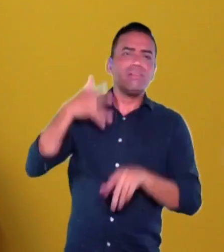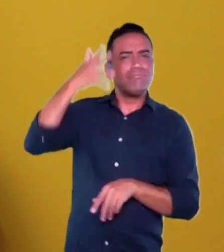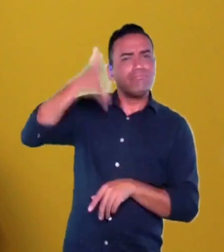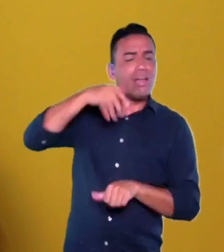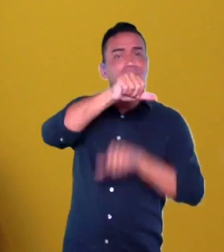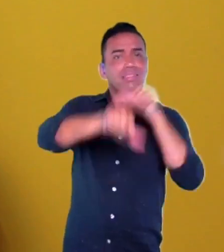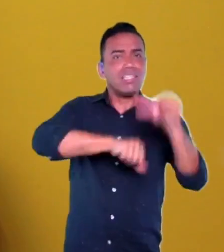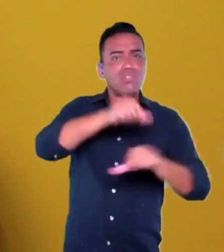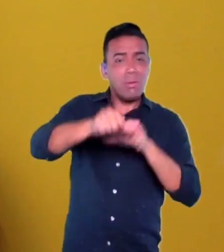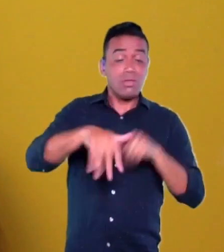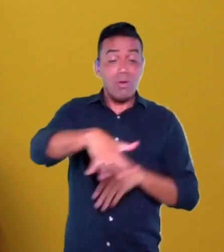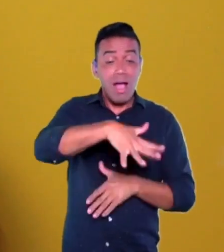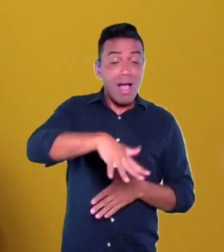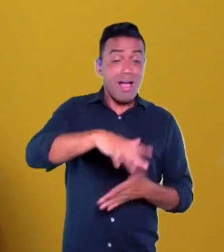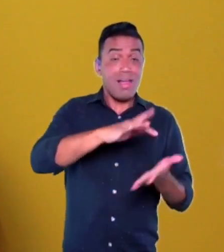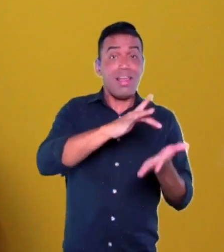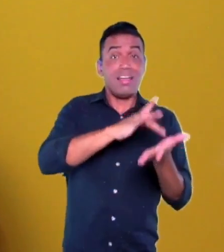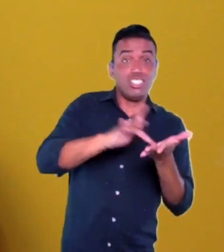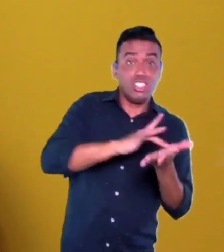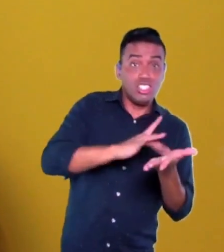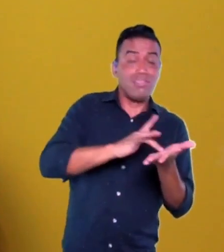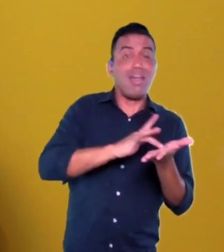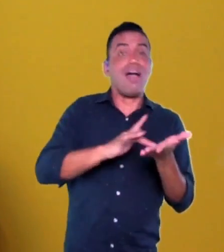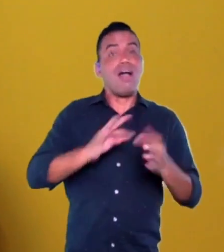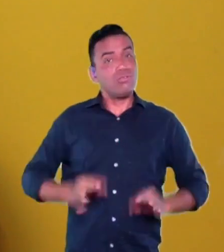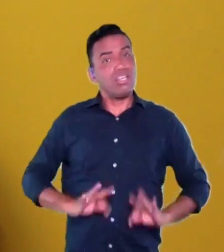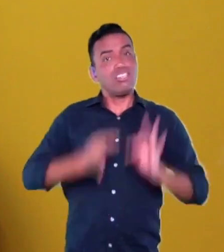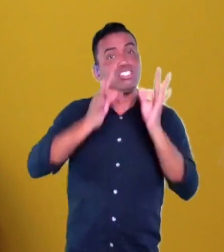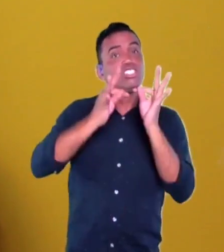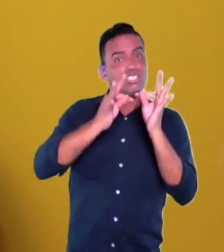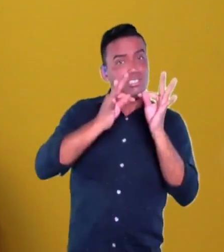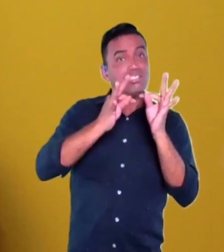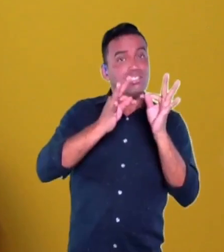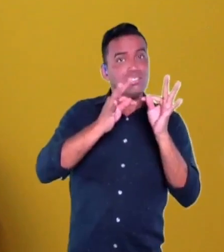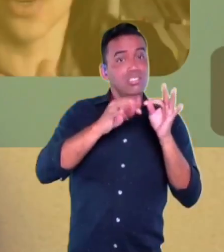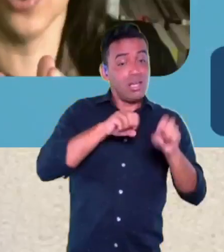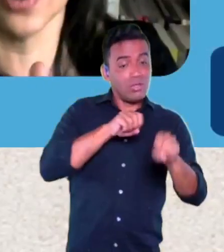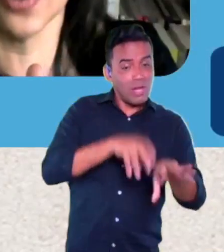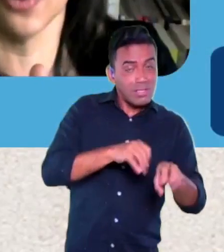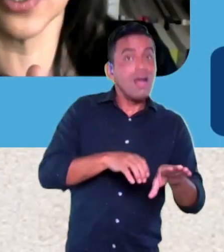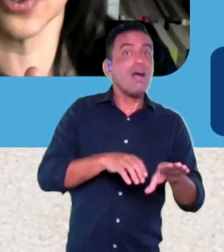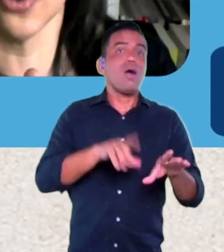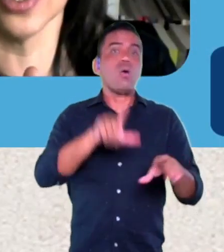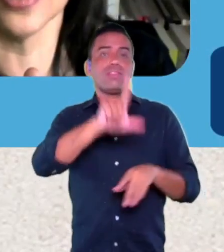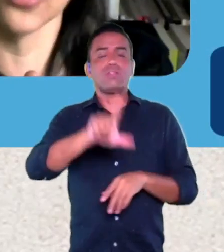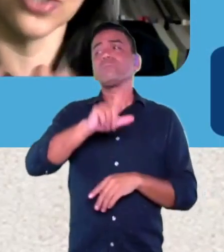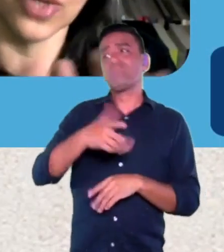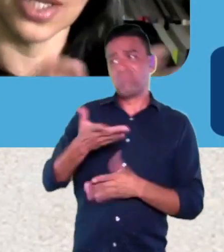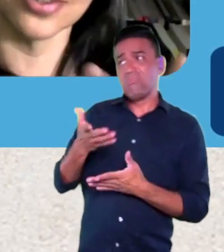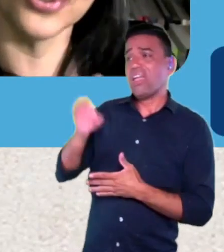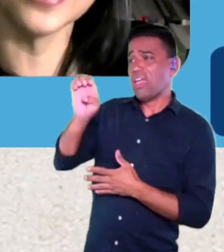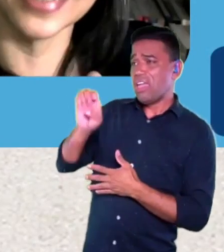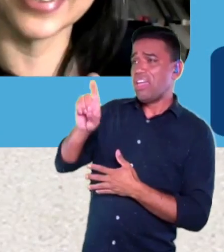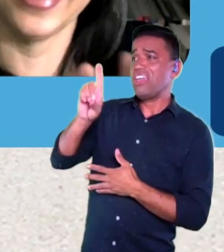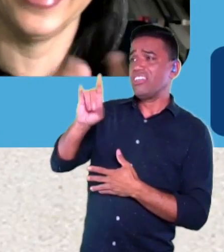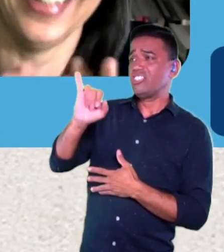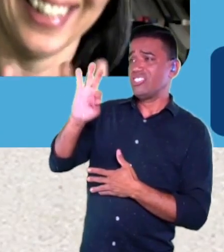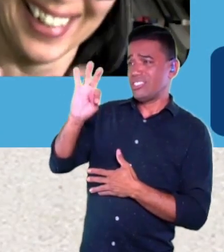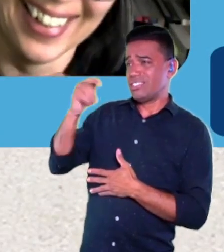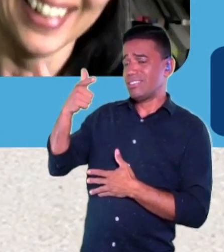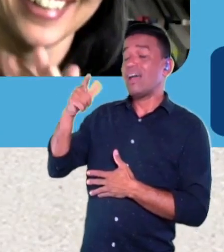transformação digital na educação, né? E na literatura também, né? Na edição a transformação aconteceu, na educação nem